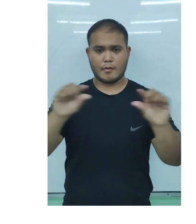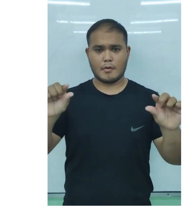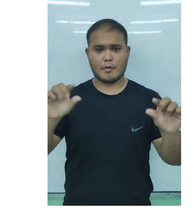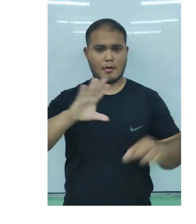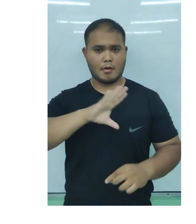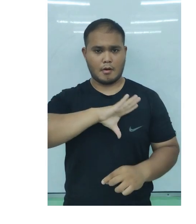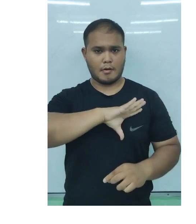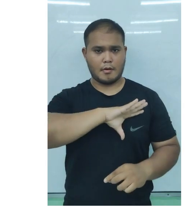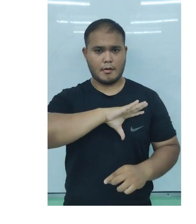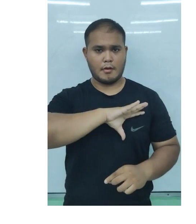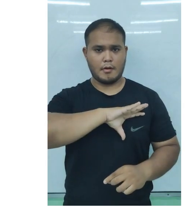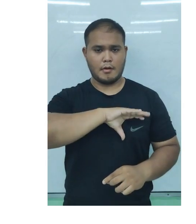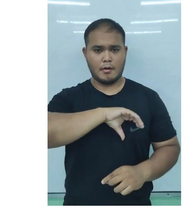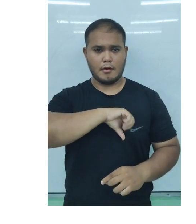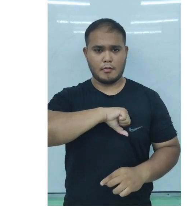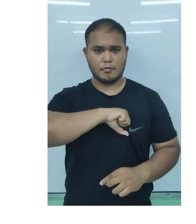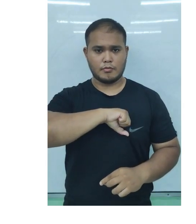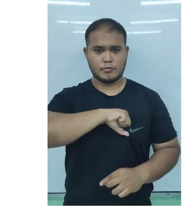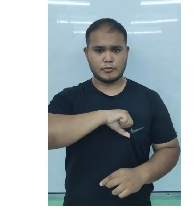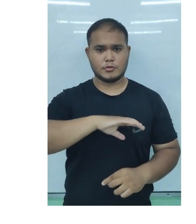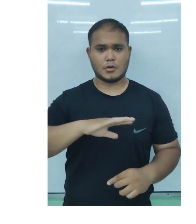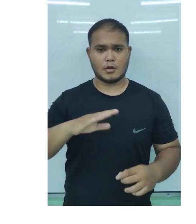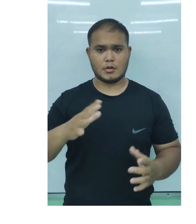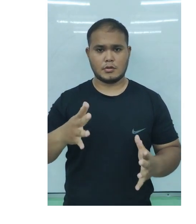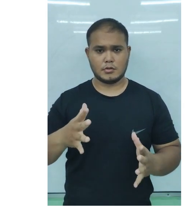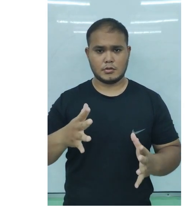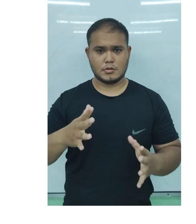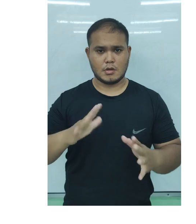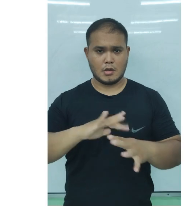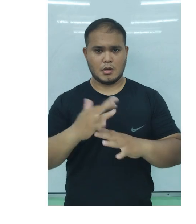o professor está na ilha.